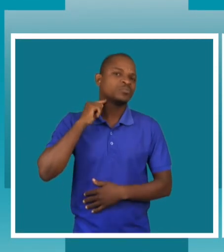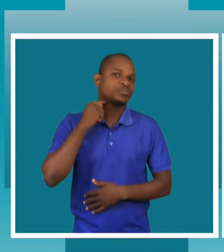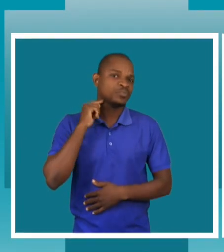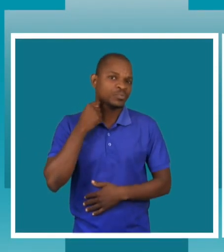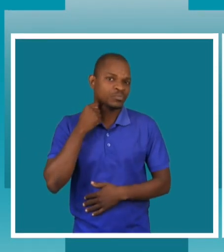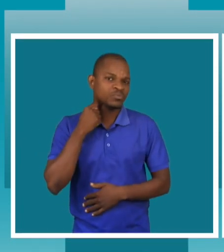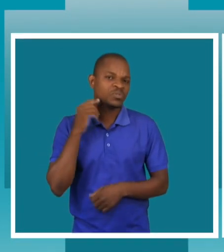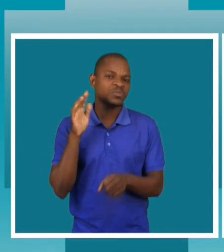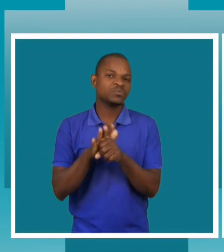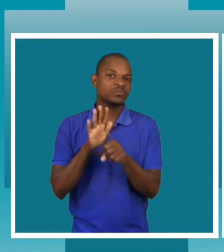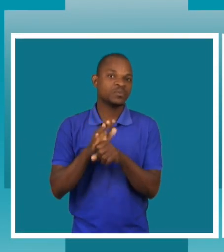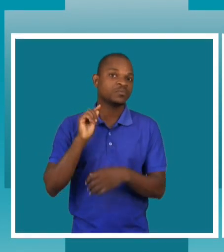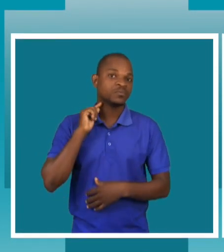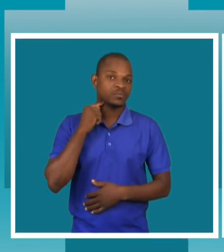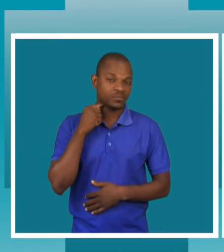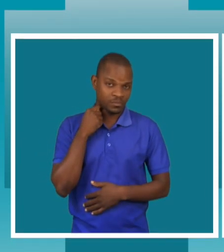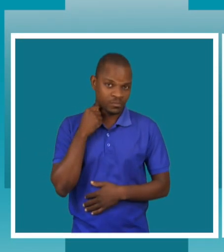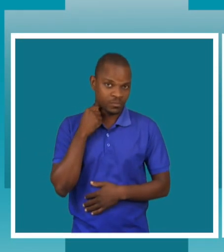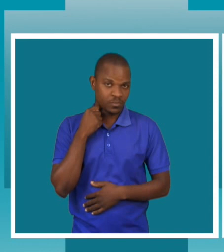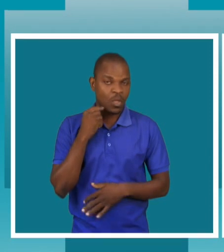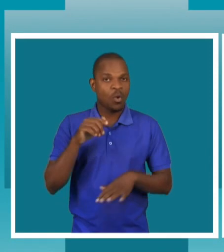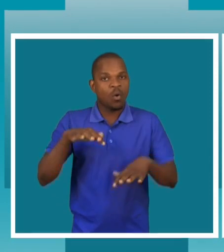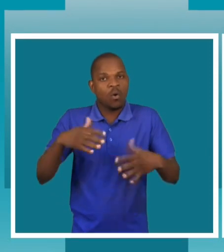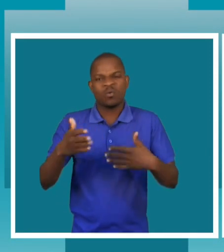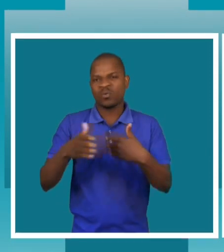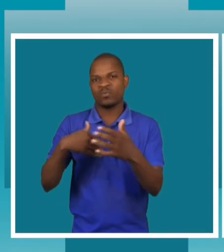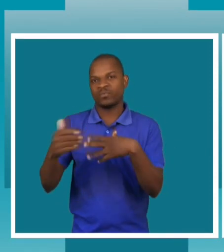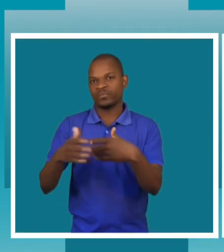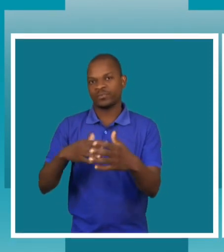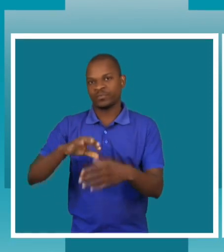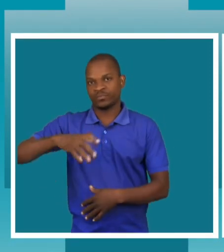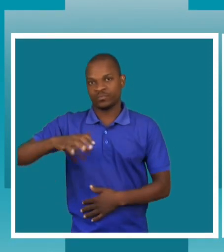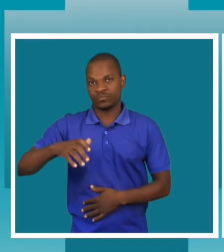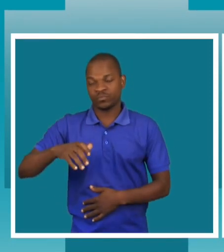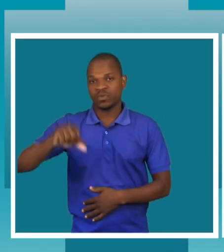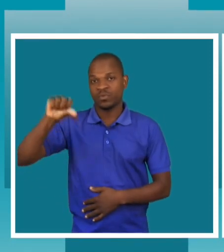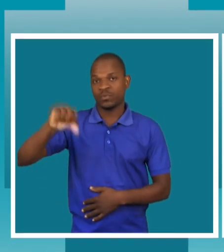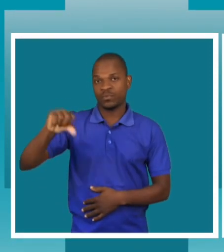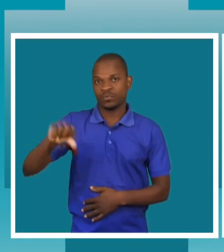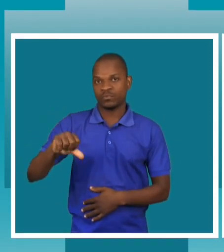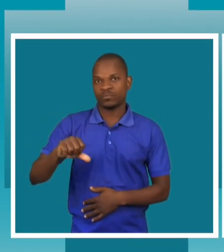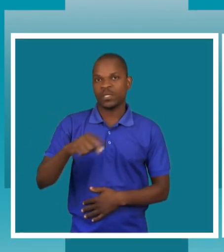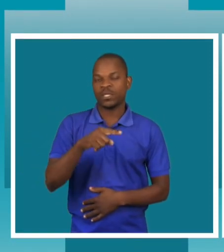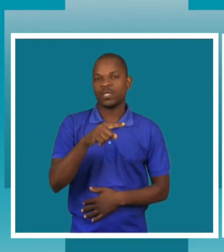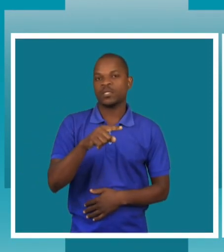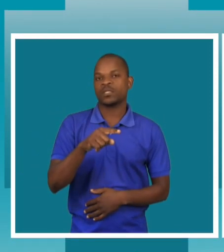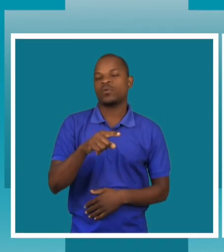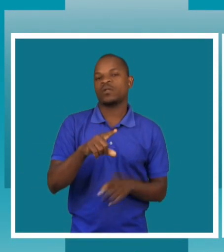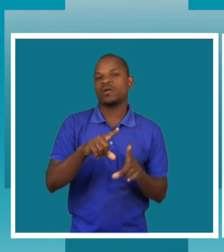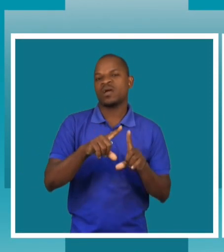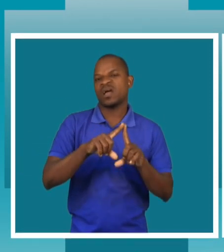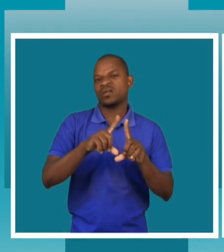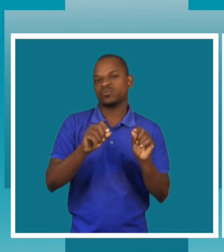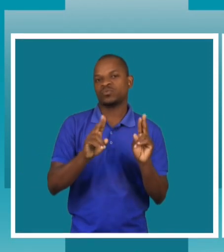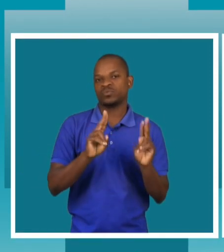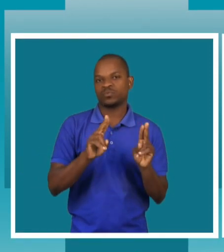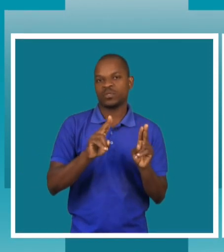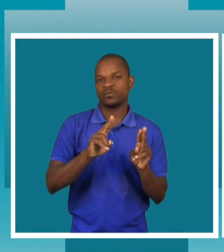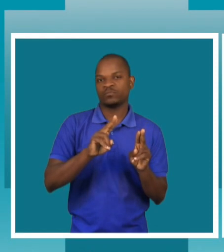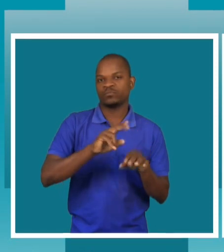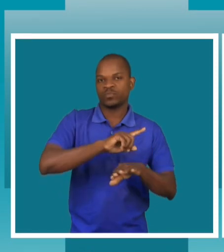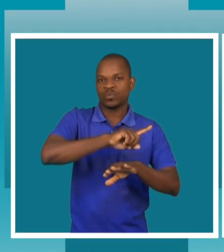tenham muitos detritos, ou outro tipo qualquer de água, se tiver muita sujidade, essa a quantidade mínima que ela produz num